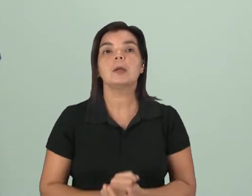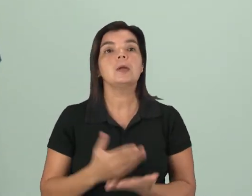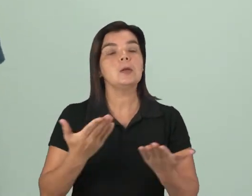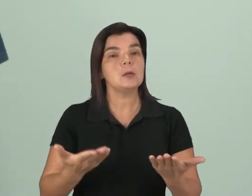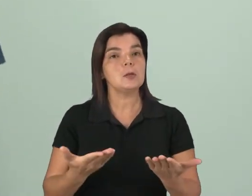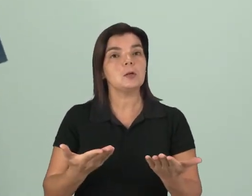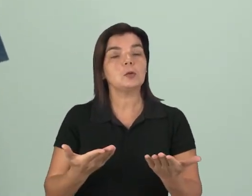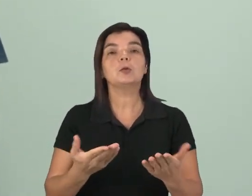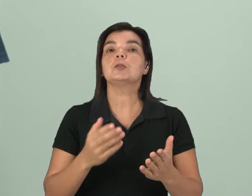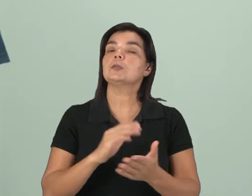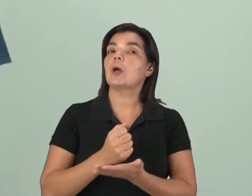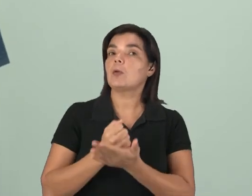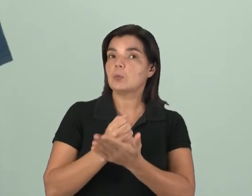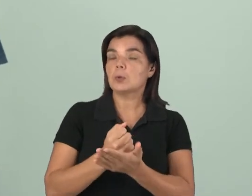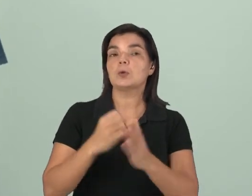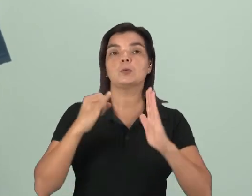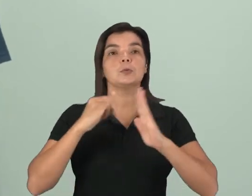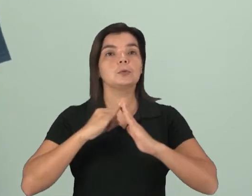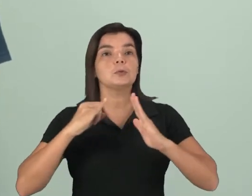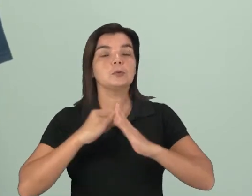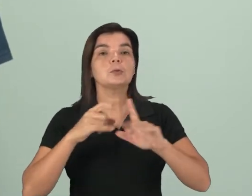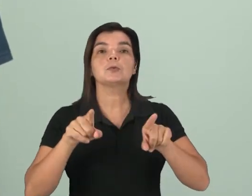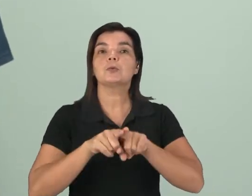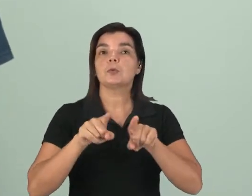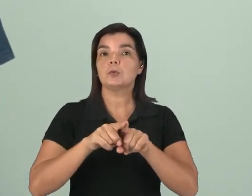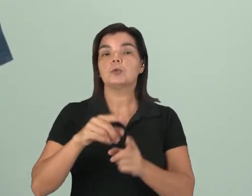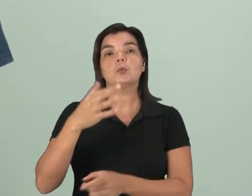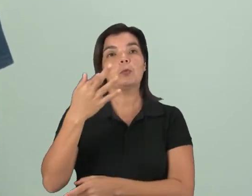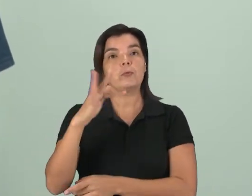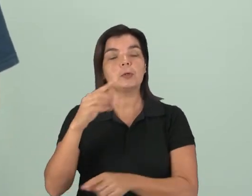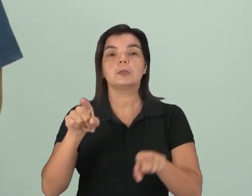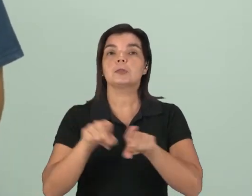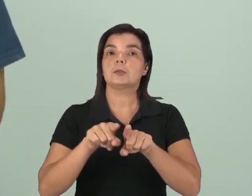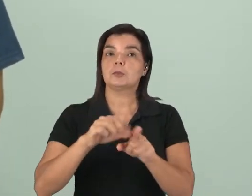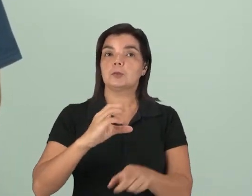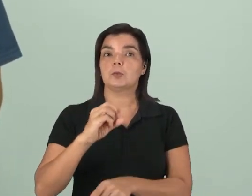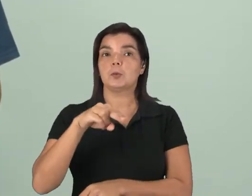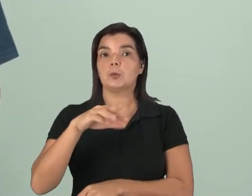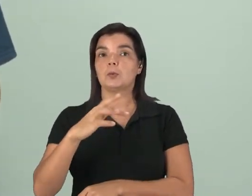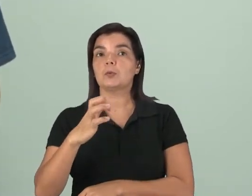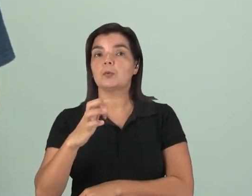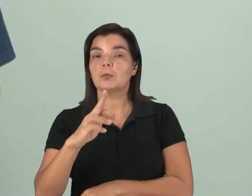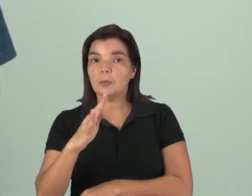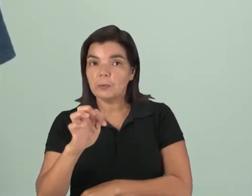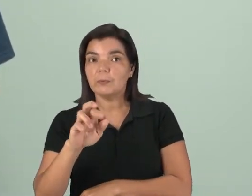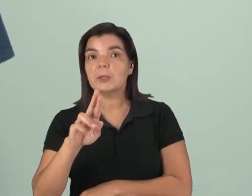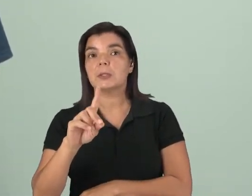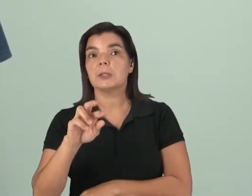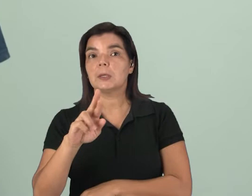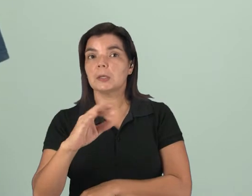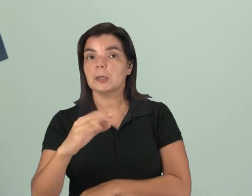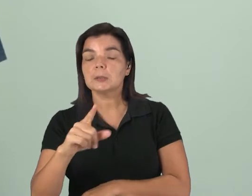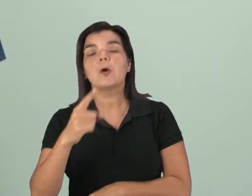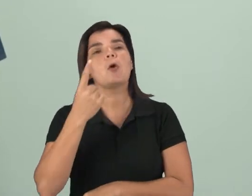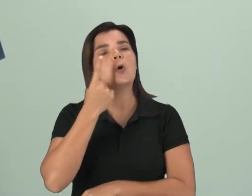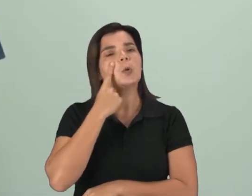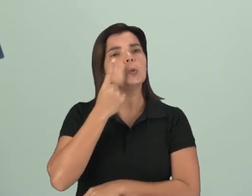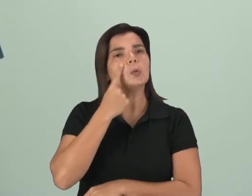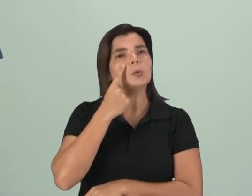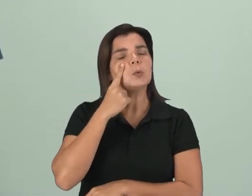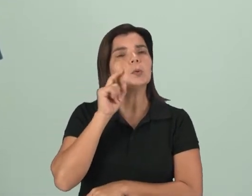eles são regidos já por entidades, né? Por federações, confederações. E aí a gente já vê que eles